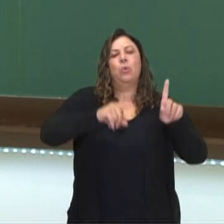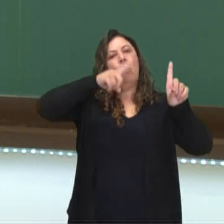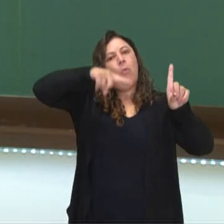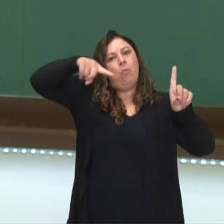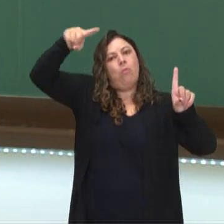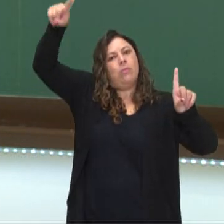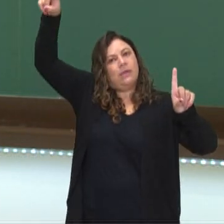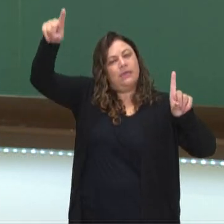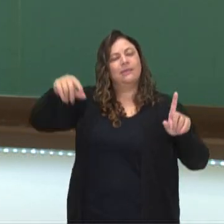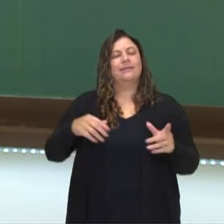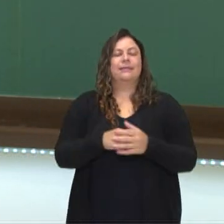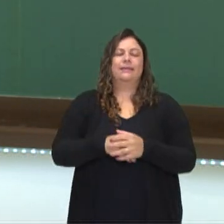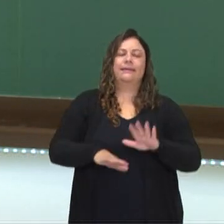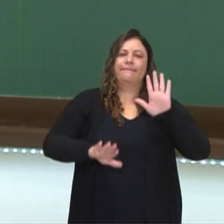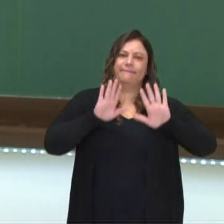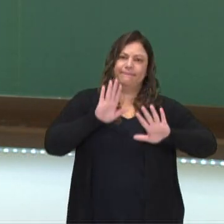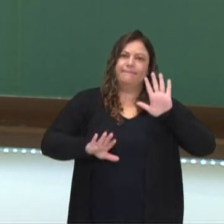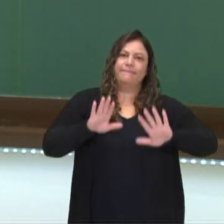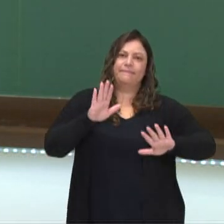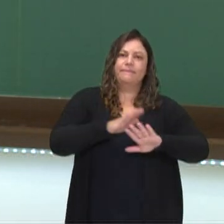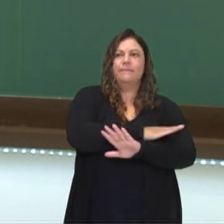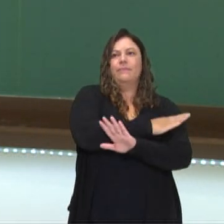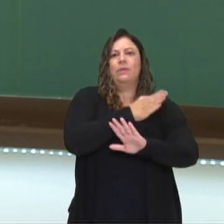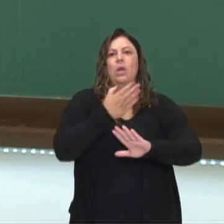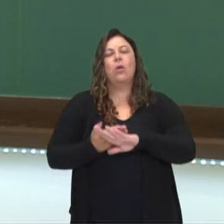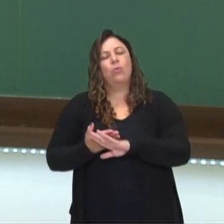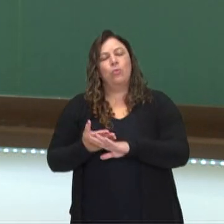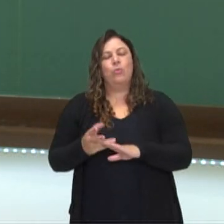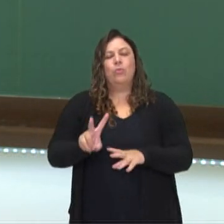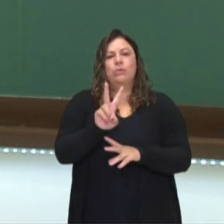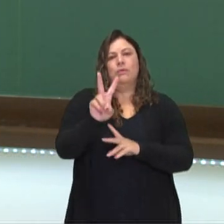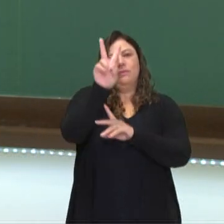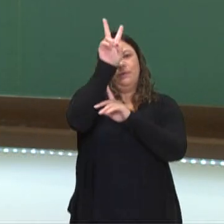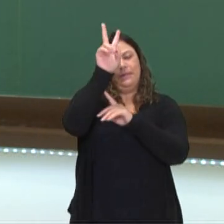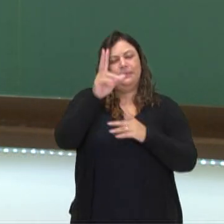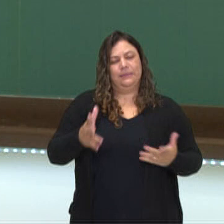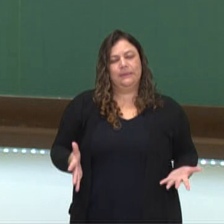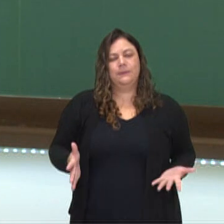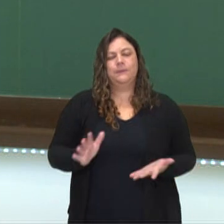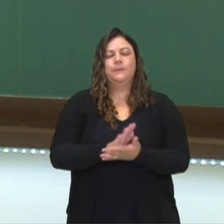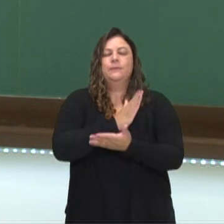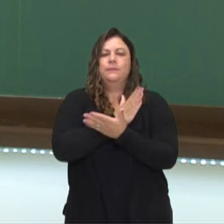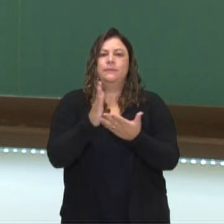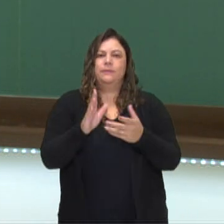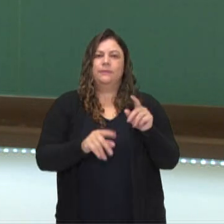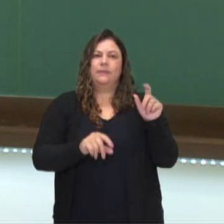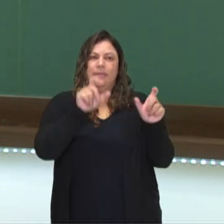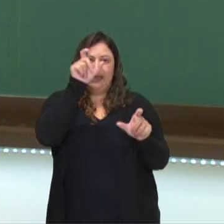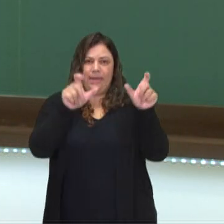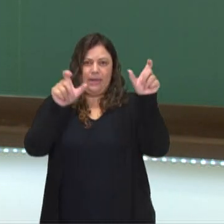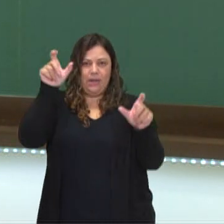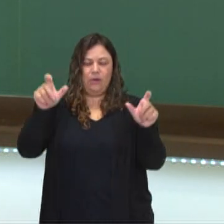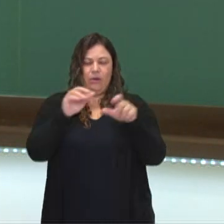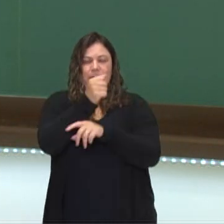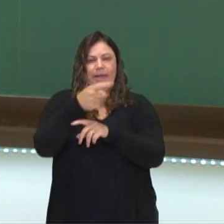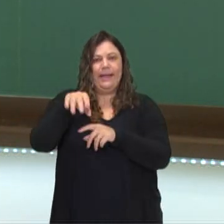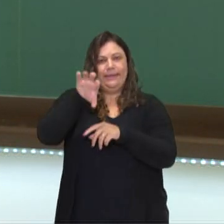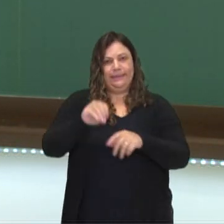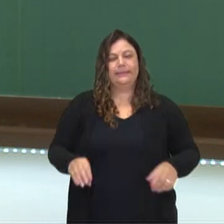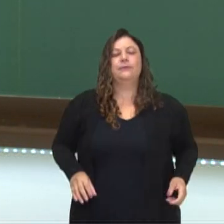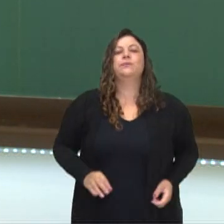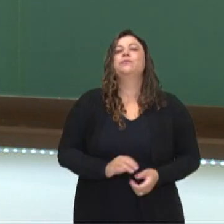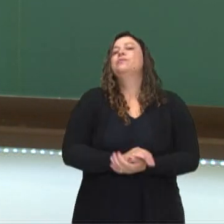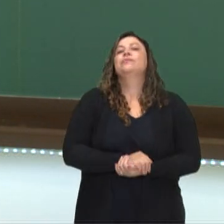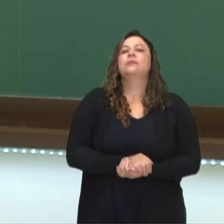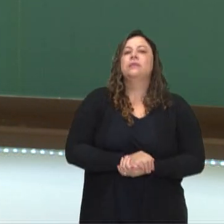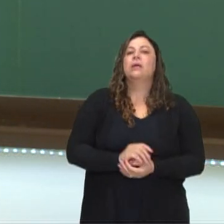são atualizados ao longo do dia, de acordo com a valorização ou desvalorização das ações que estão sendo negociadas,